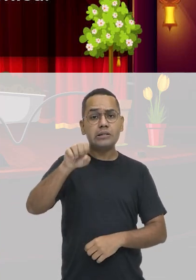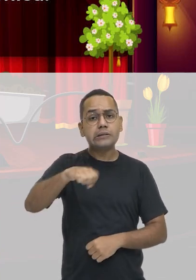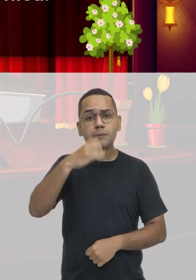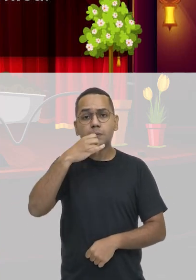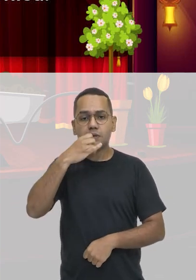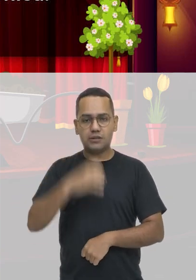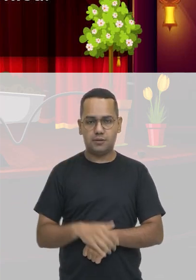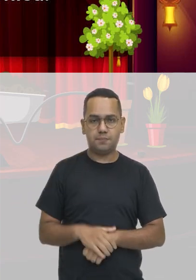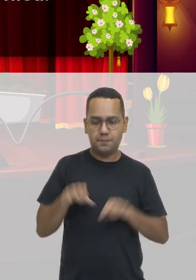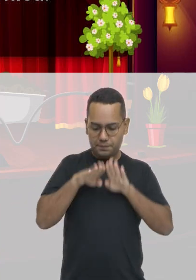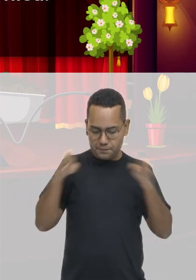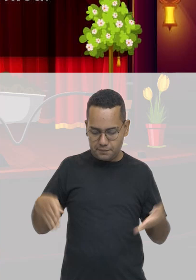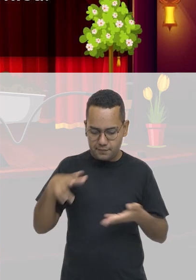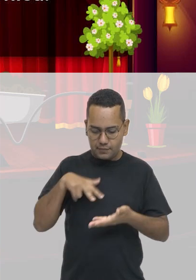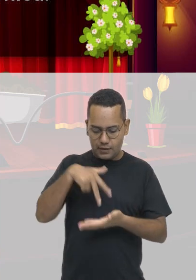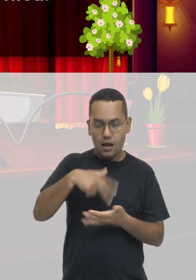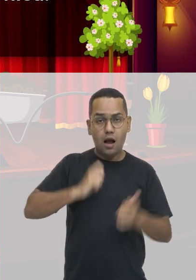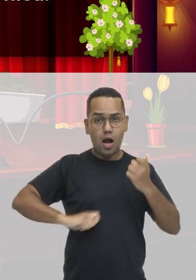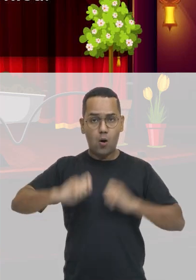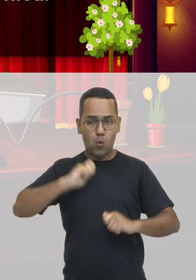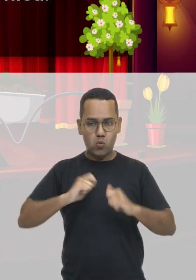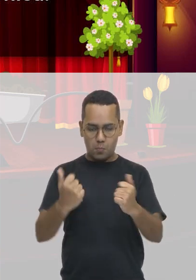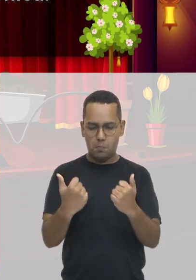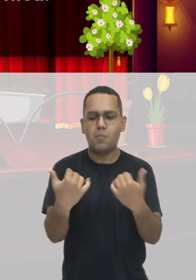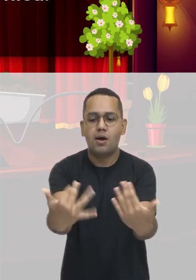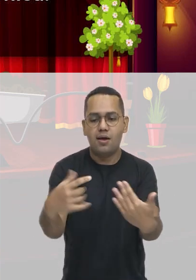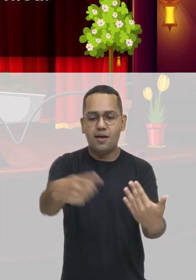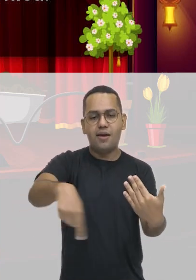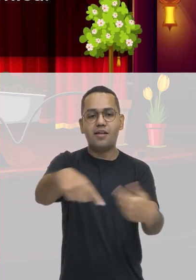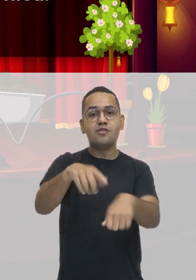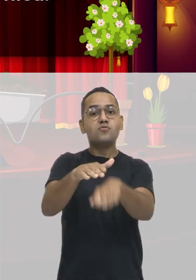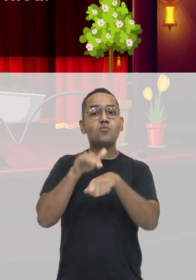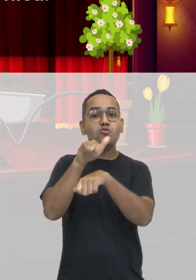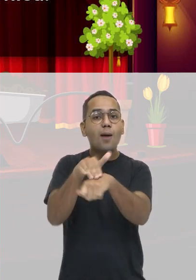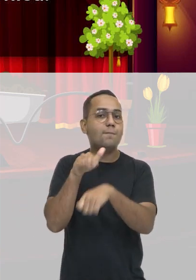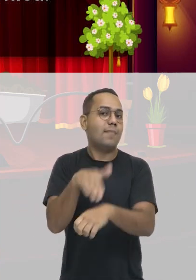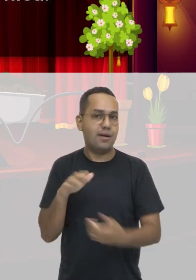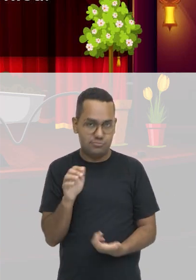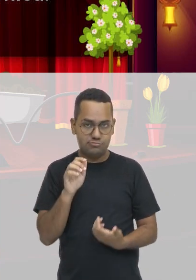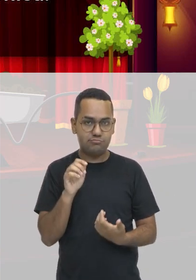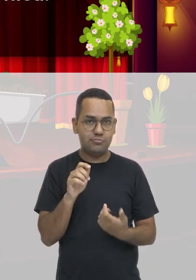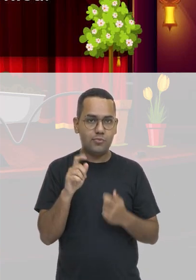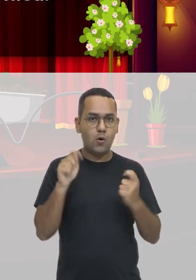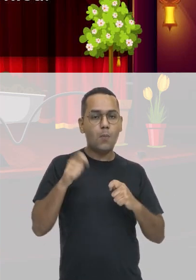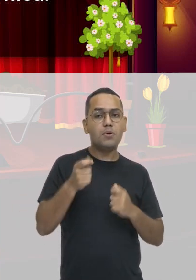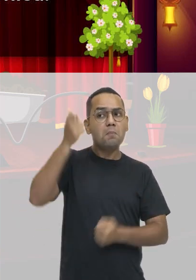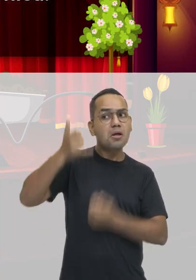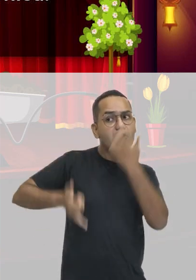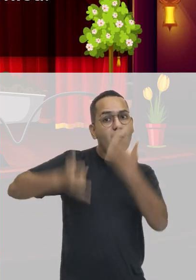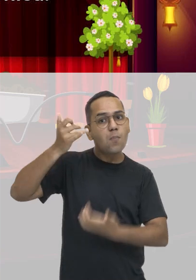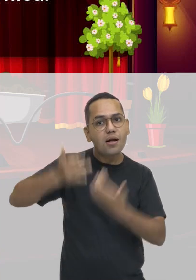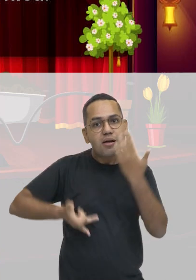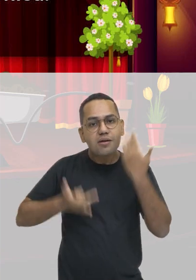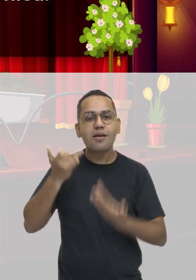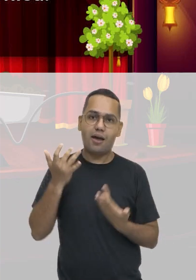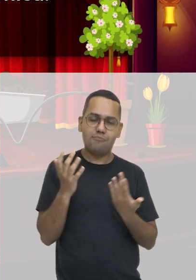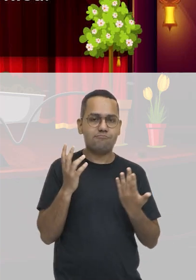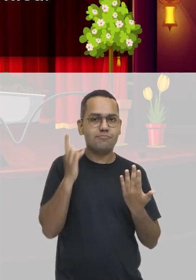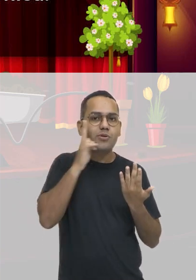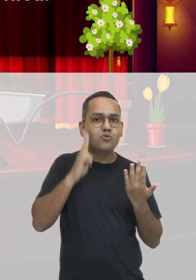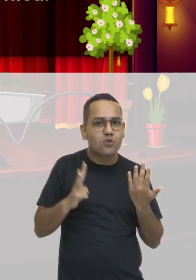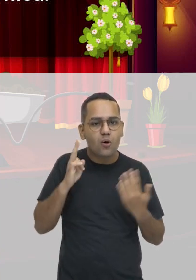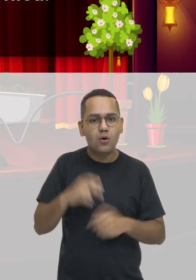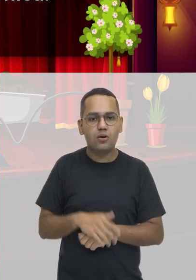chamado para participar da peça, ou até mesmo contar uma história, certo? Da sua vida, isso fazer